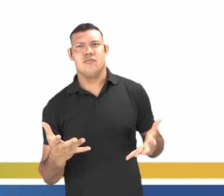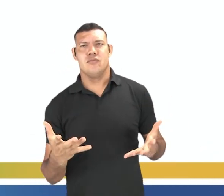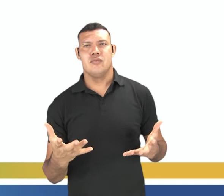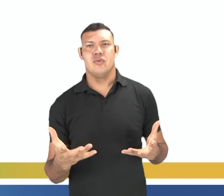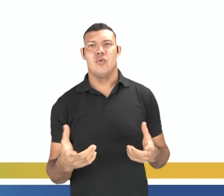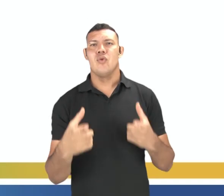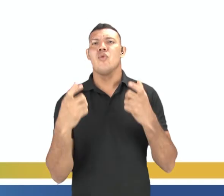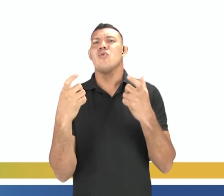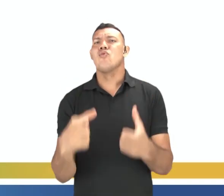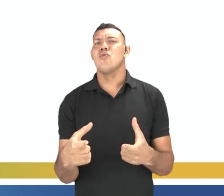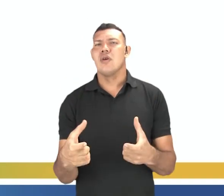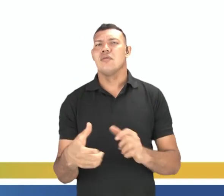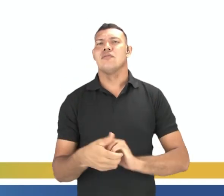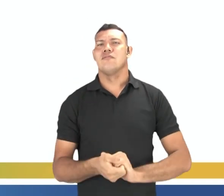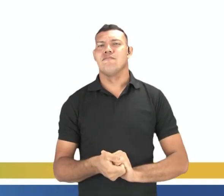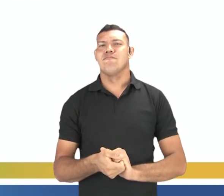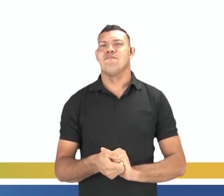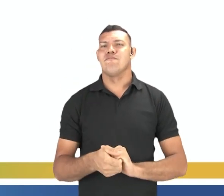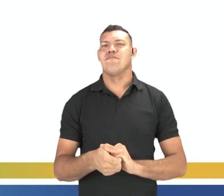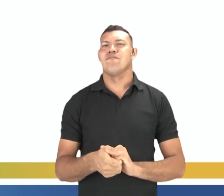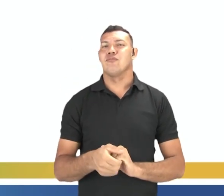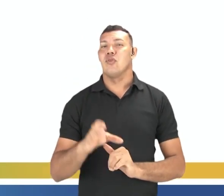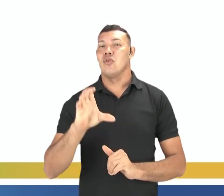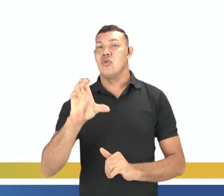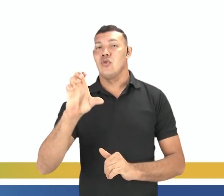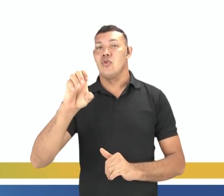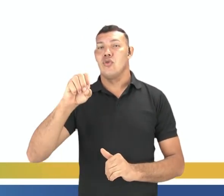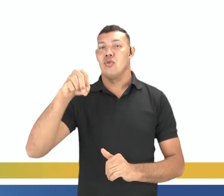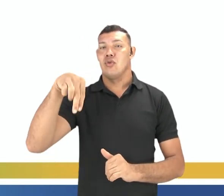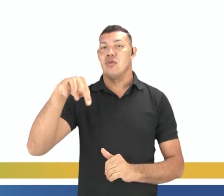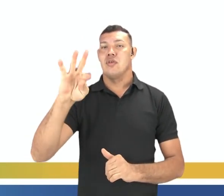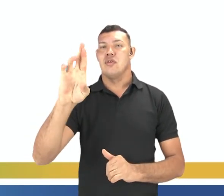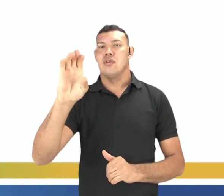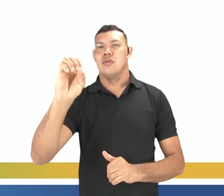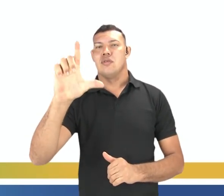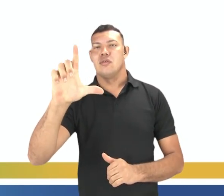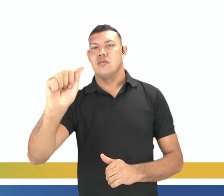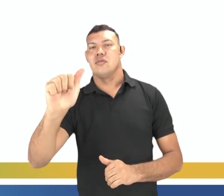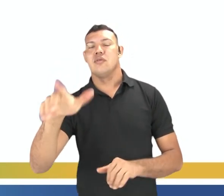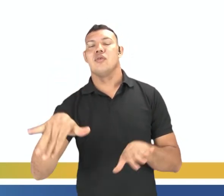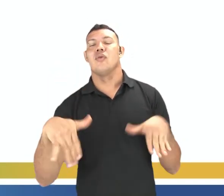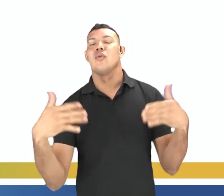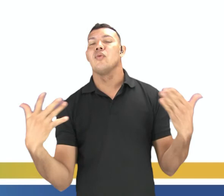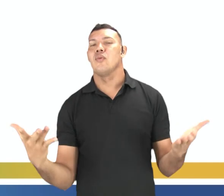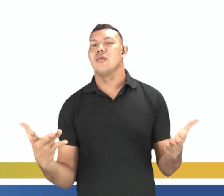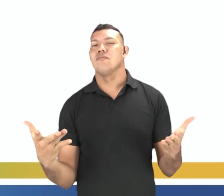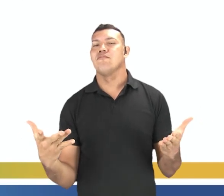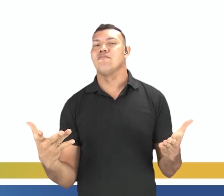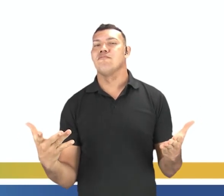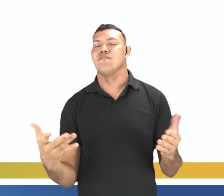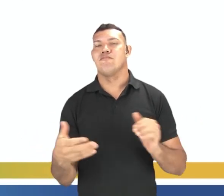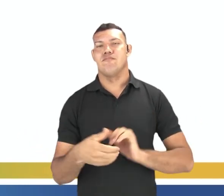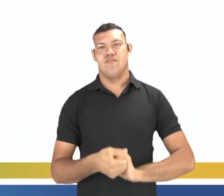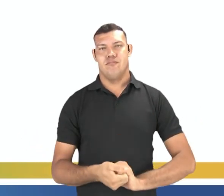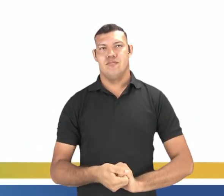sistema nervoso que controla a primeira e a segunda reação foram,